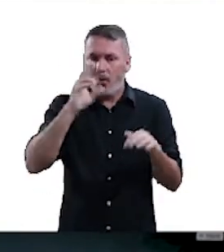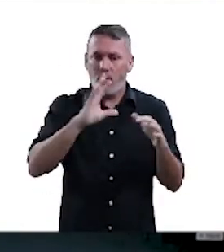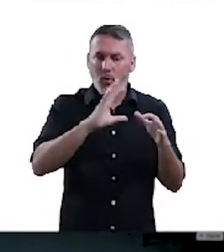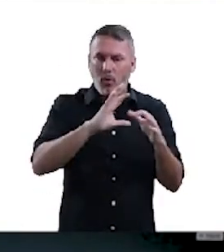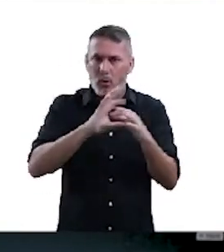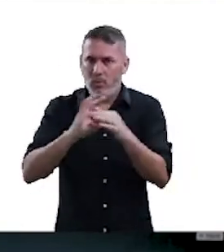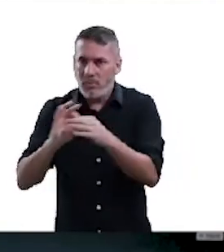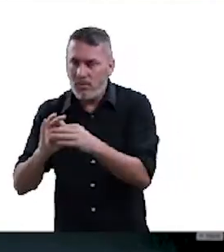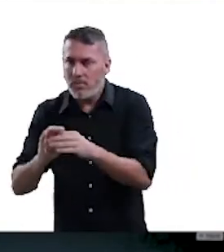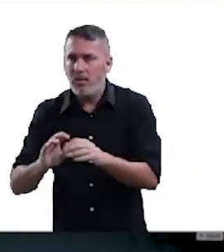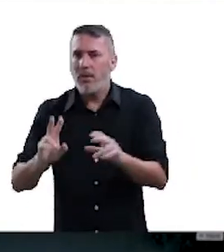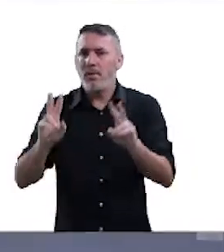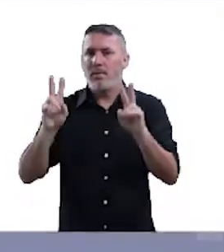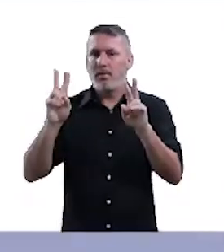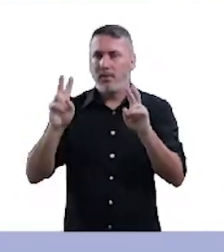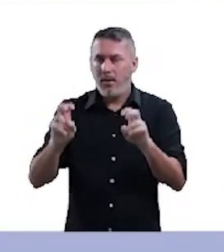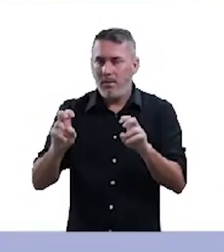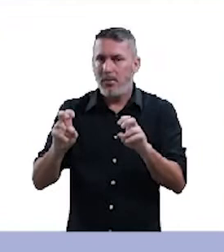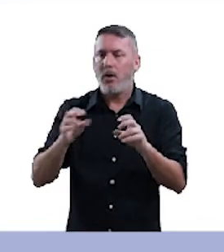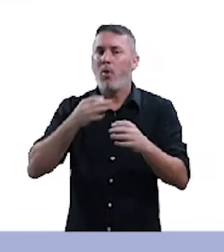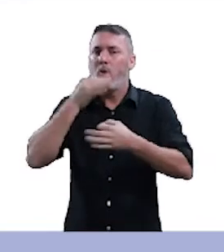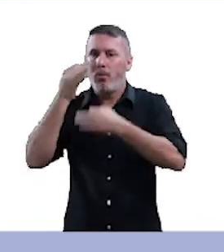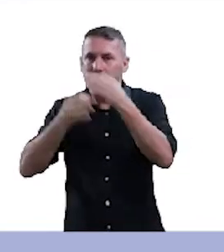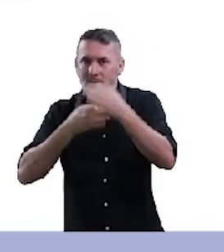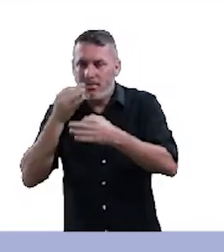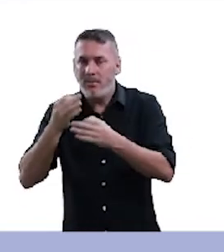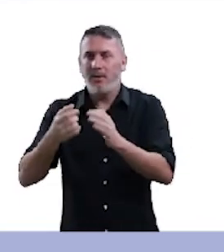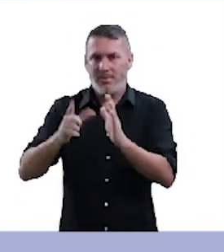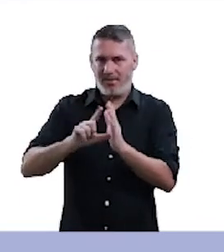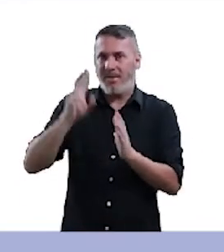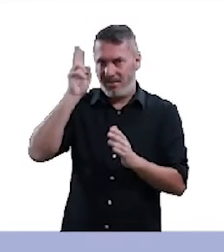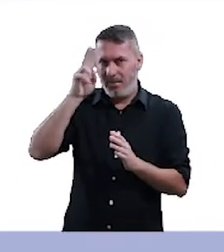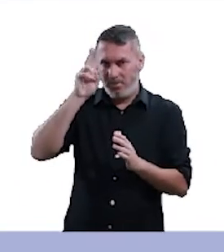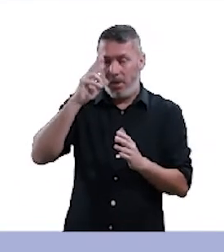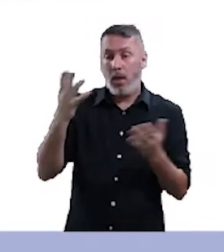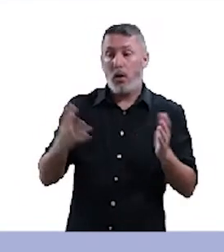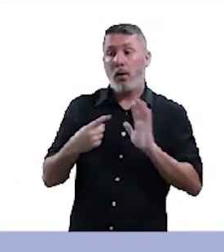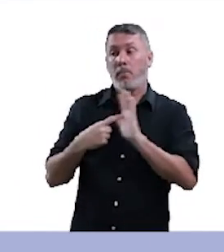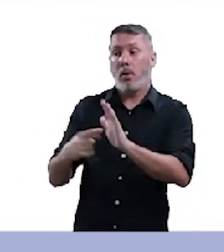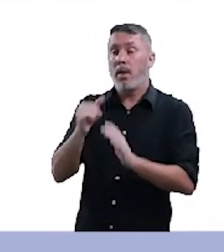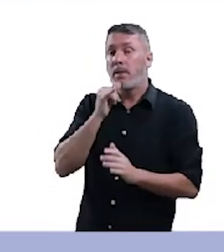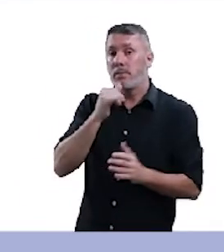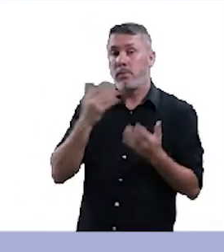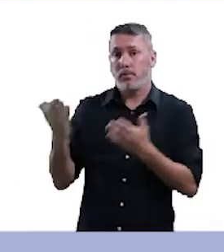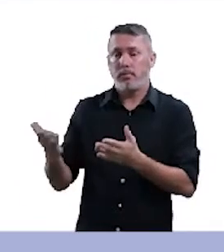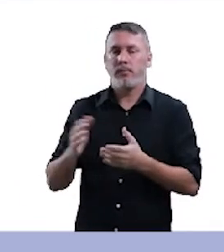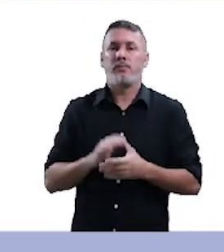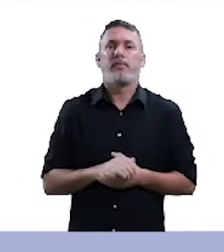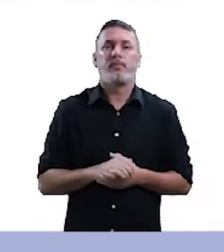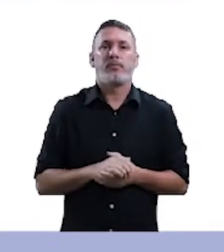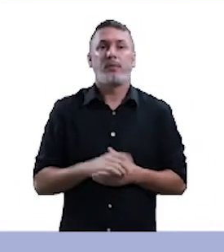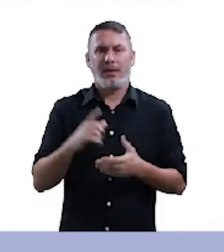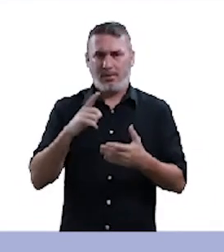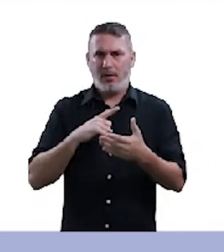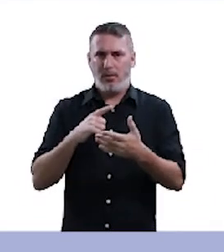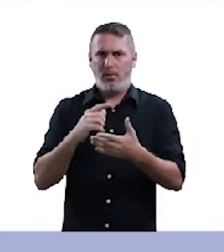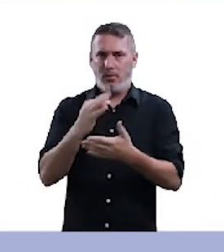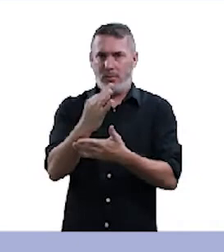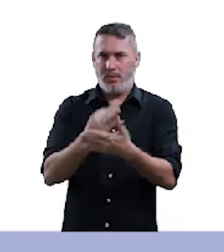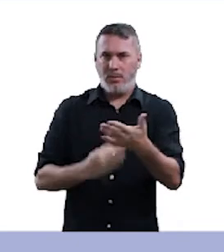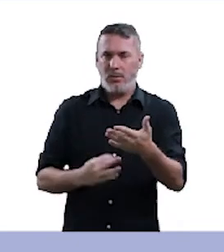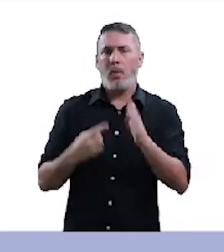e tese e a antecipação argumentativa. Vamos para o exemplo aqui? Ele apresentou a Lei Brasileira de